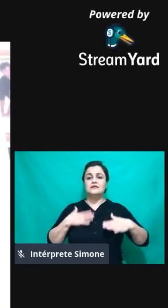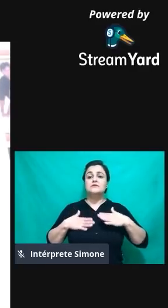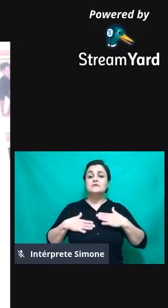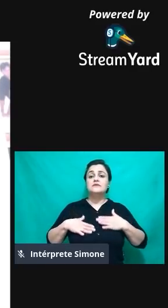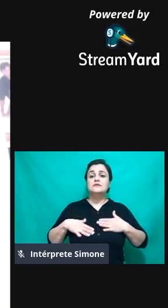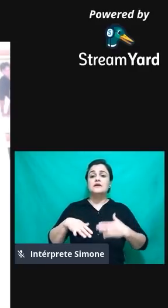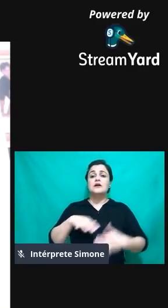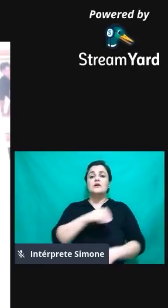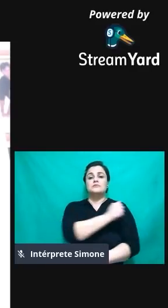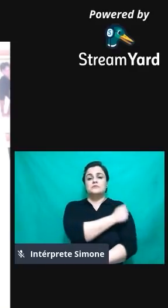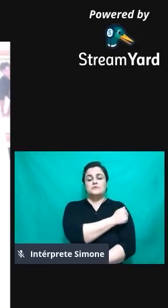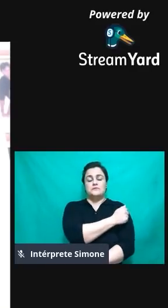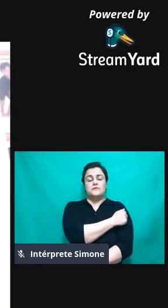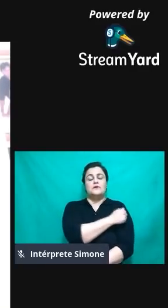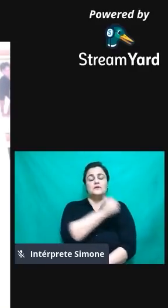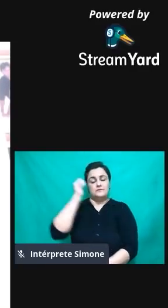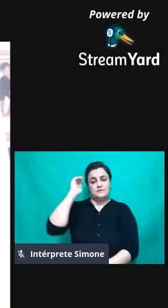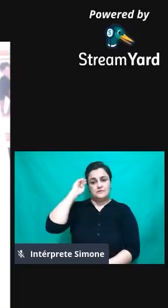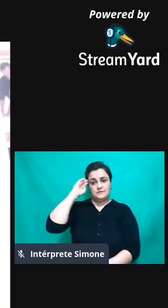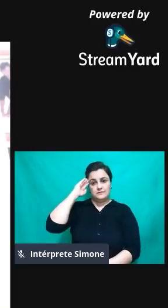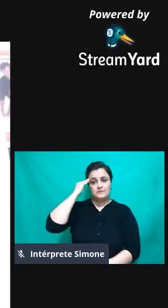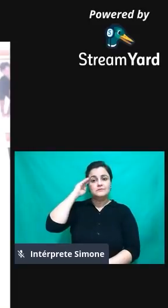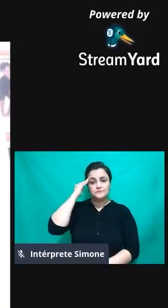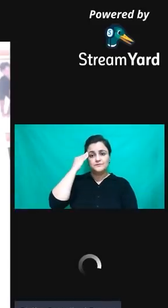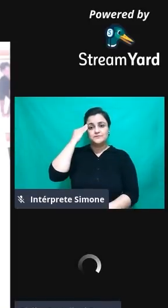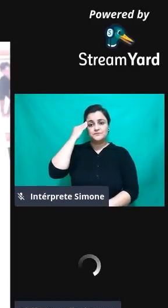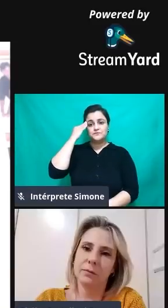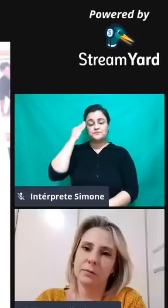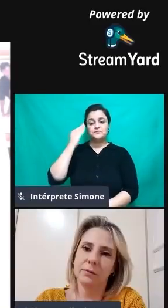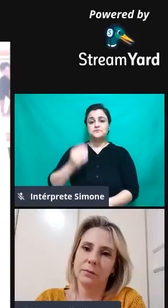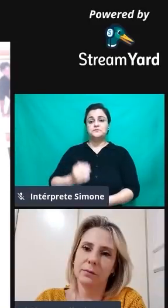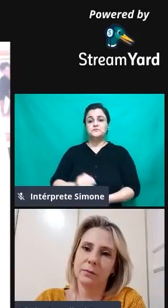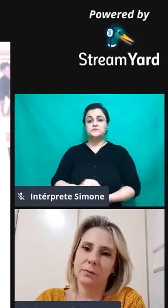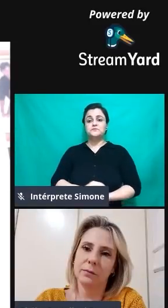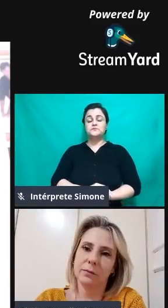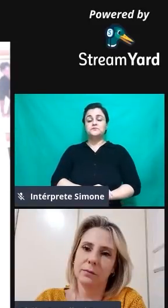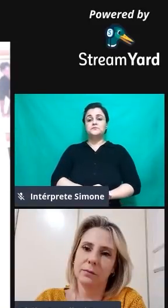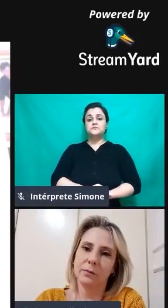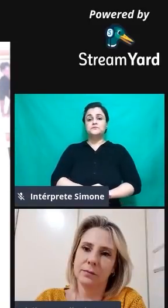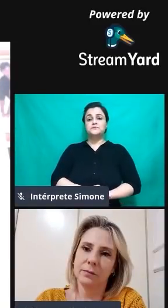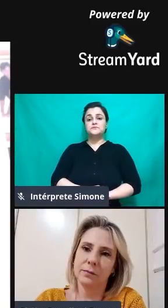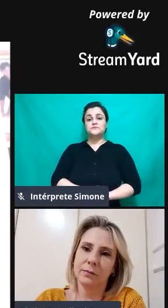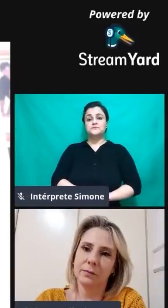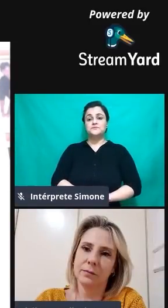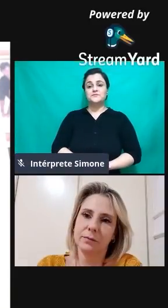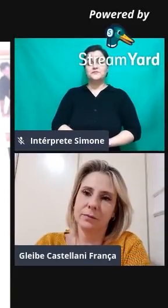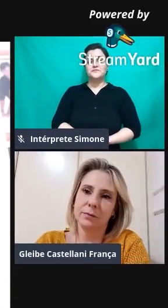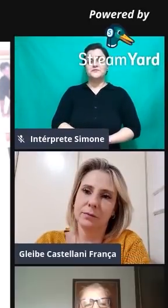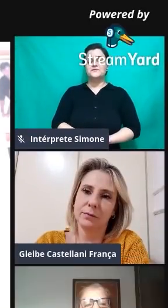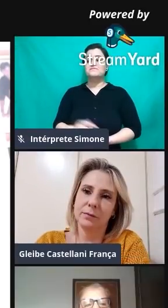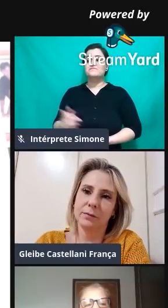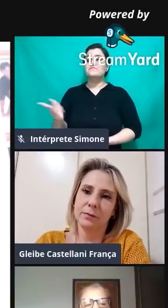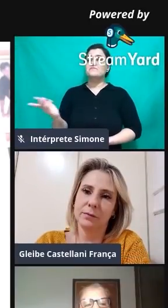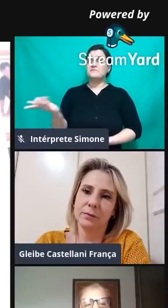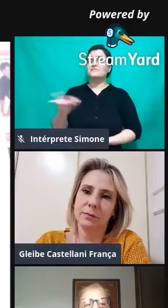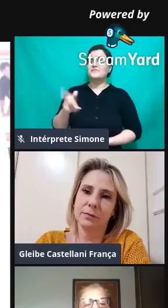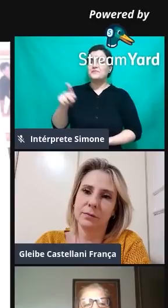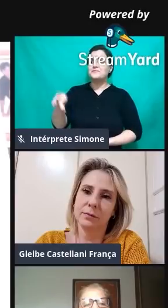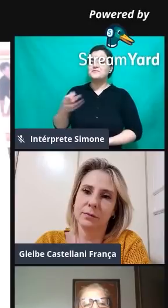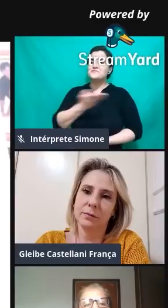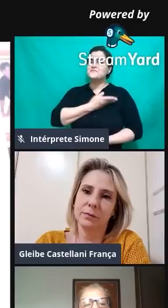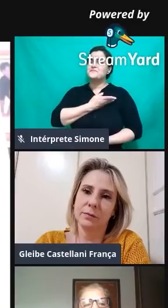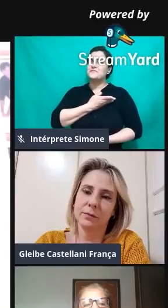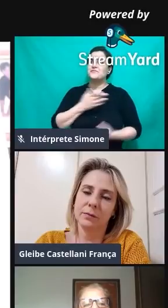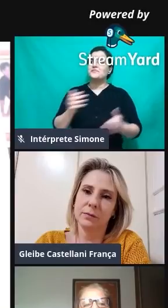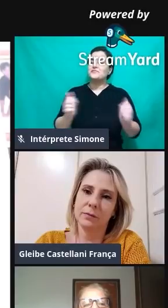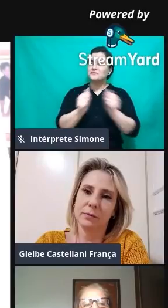eles começam a ver isso, né, as meninas também podem, né, colaborar, eles começam a ver